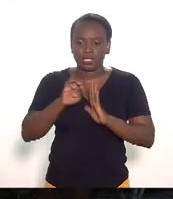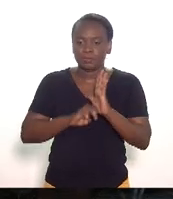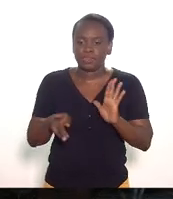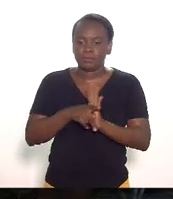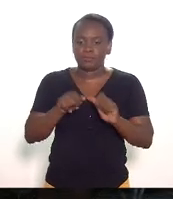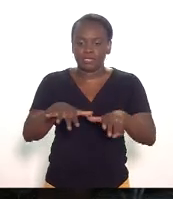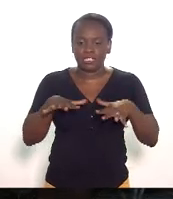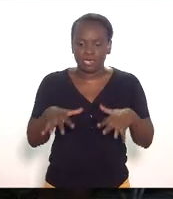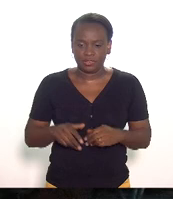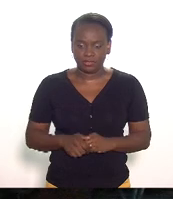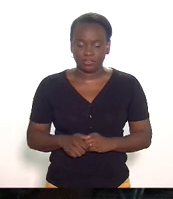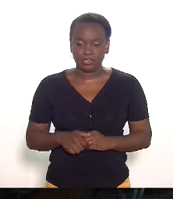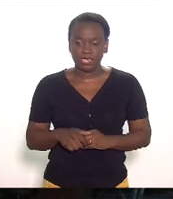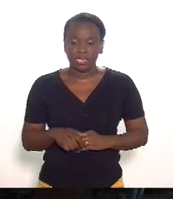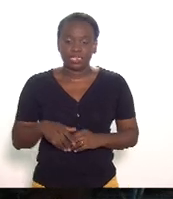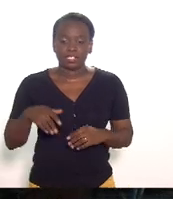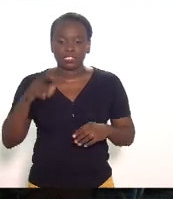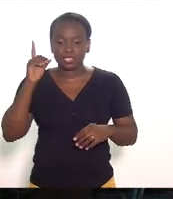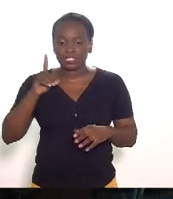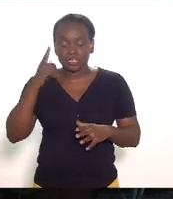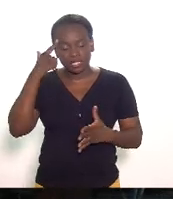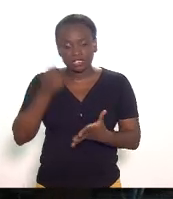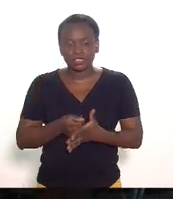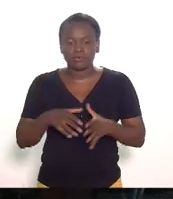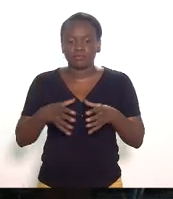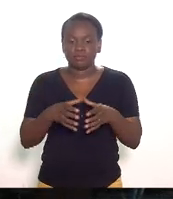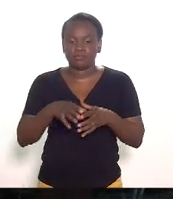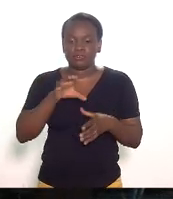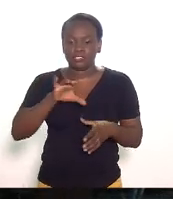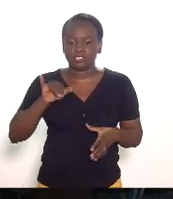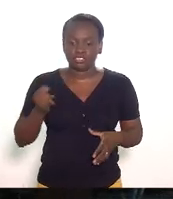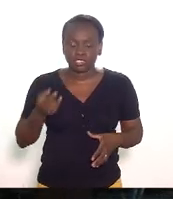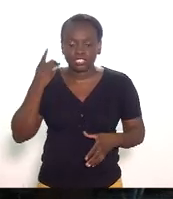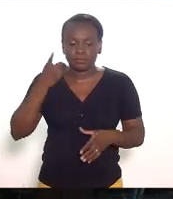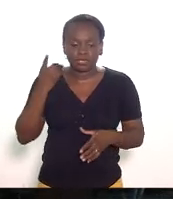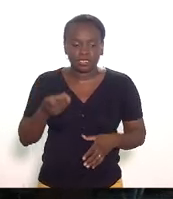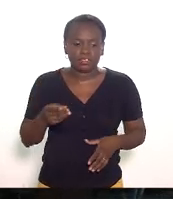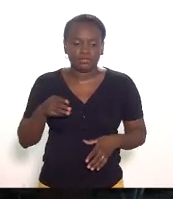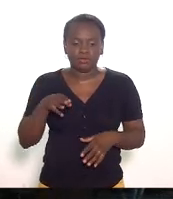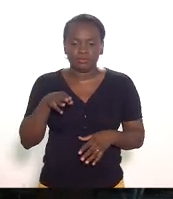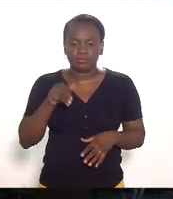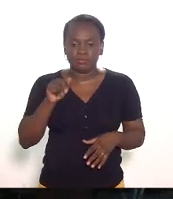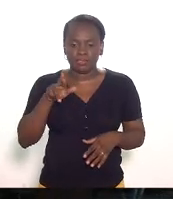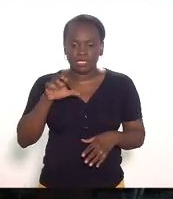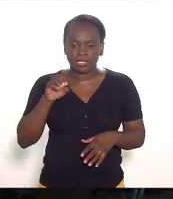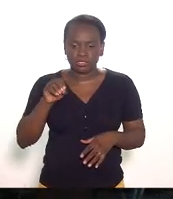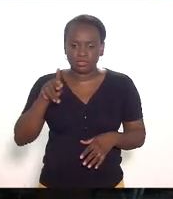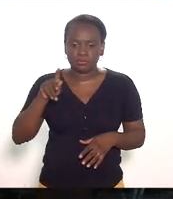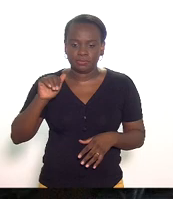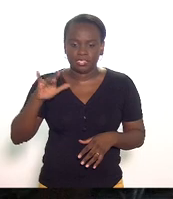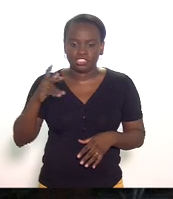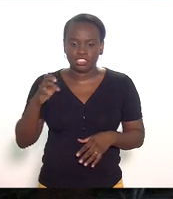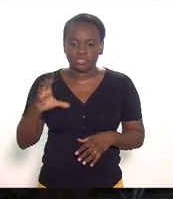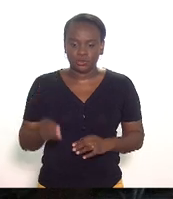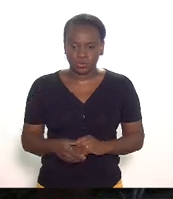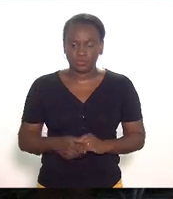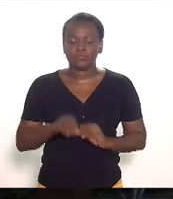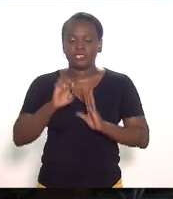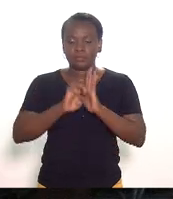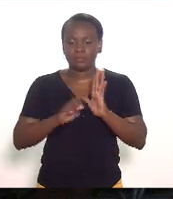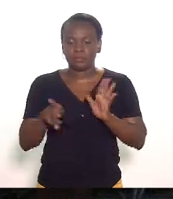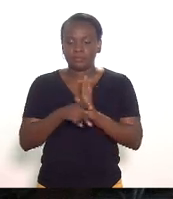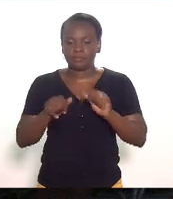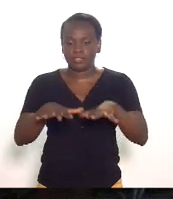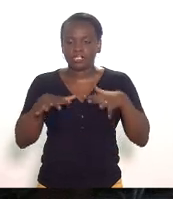de plenário. Permite parecer pela Comissão de Constituição e Justiça, deputado Márcio Pacheco, as emendas de